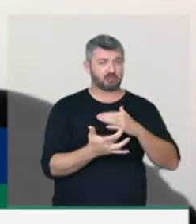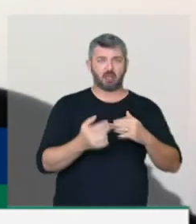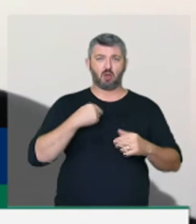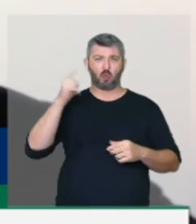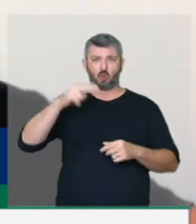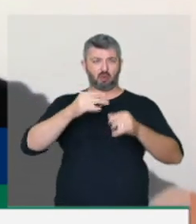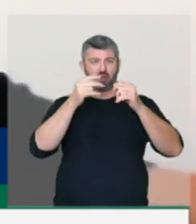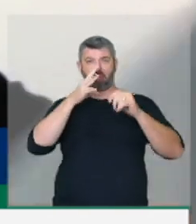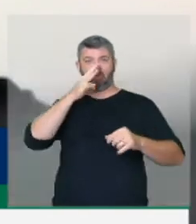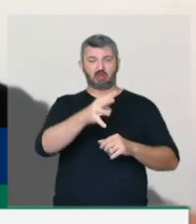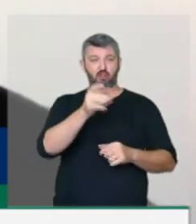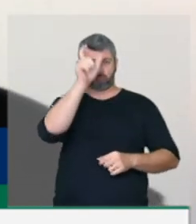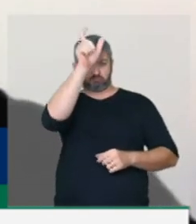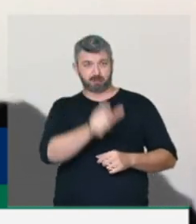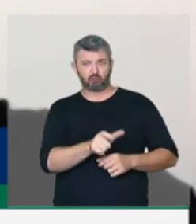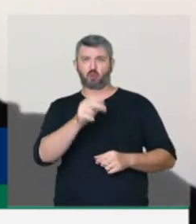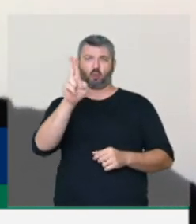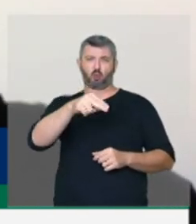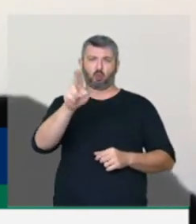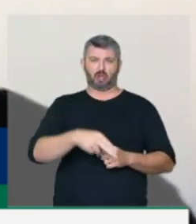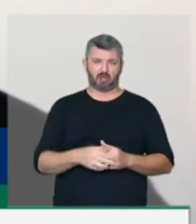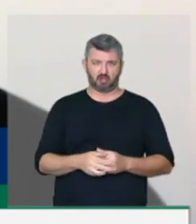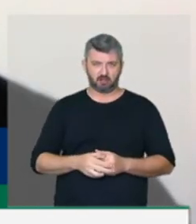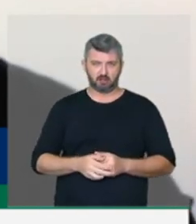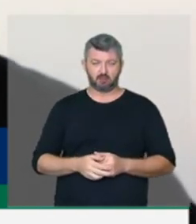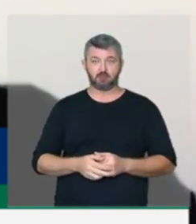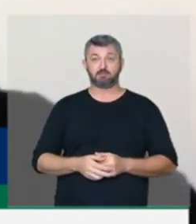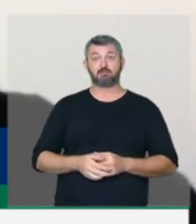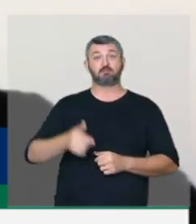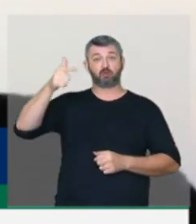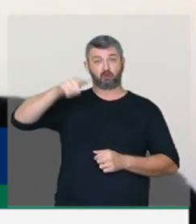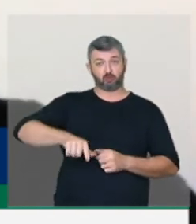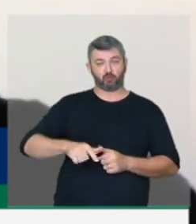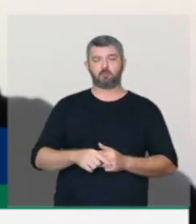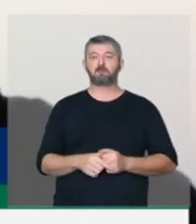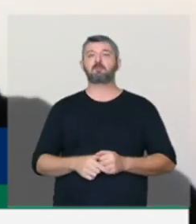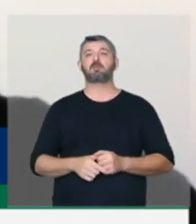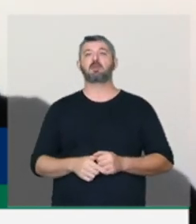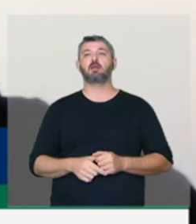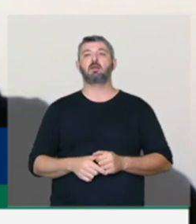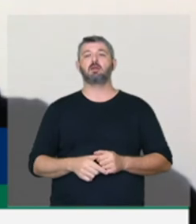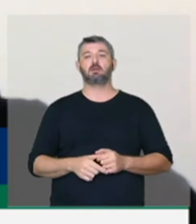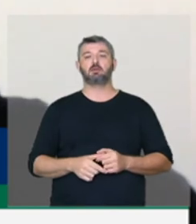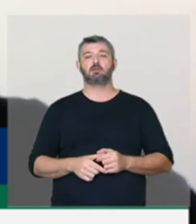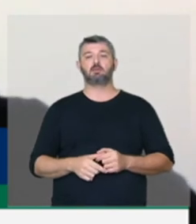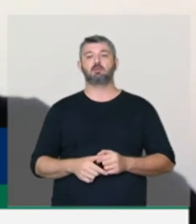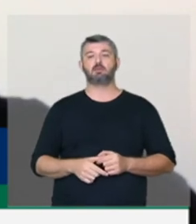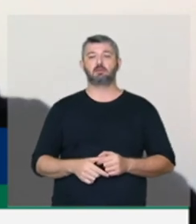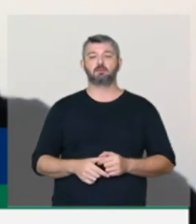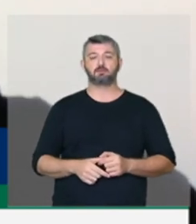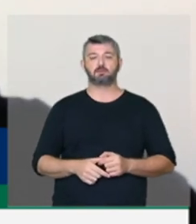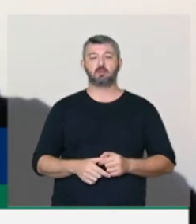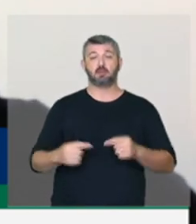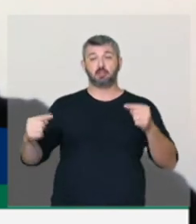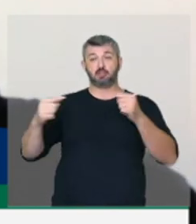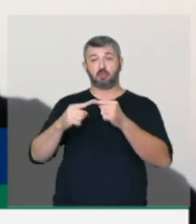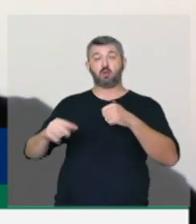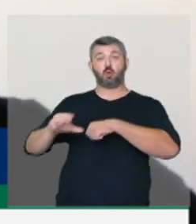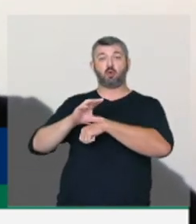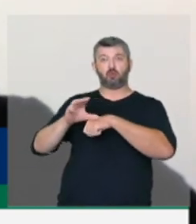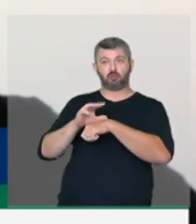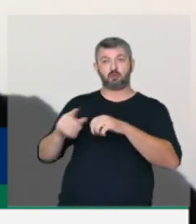Repito, o texto Eu gostaria de repetir as palavras da obra de direito constitucional escritas